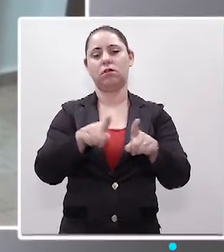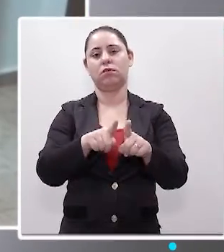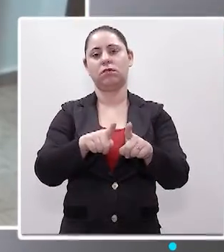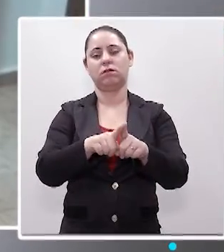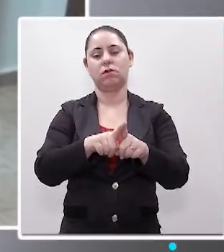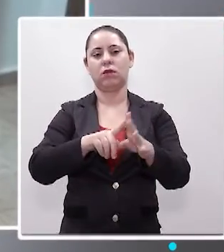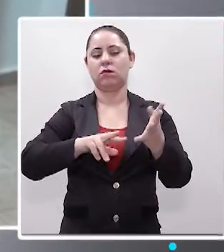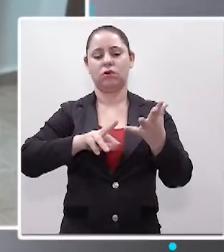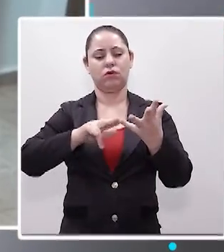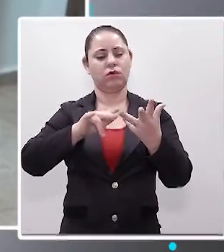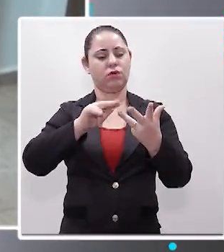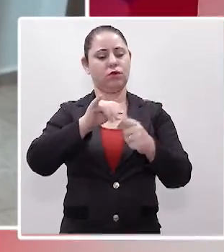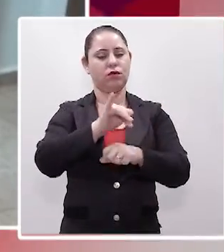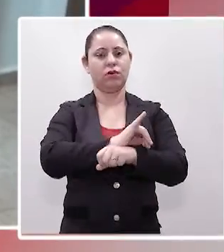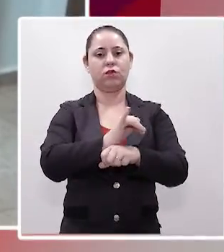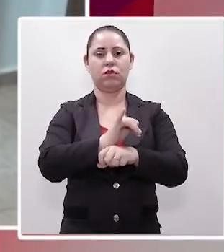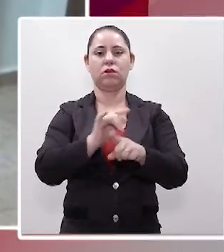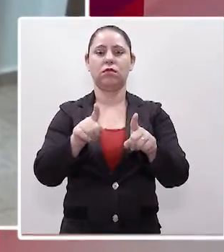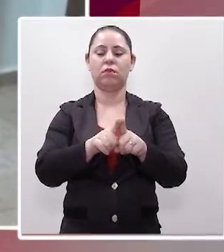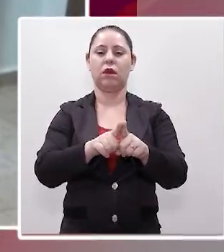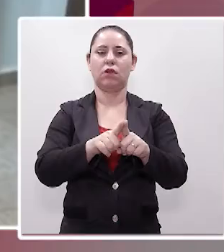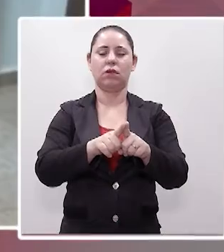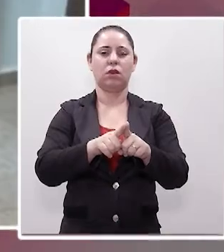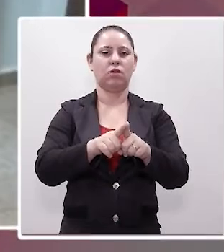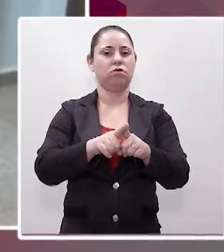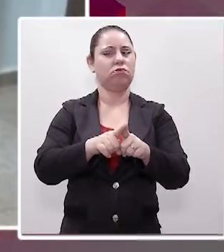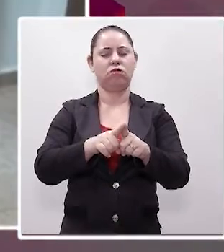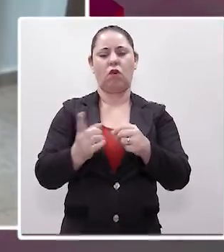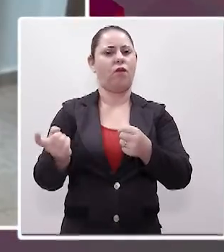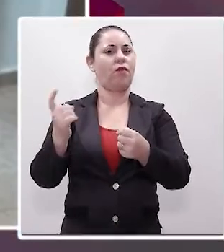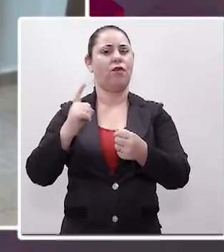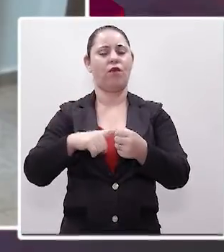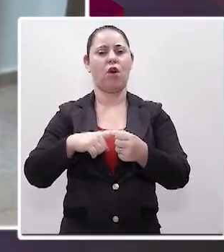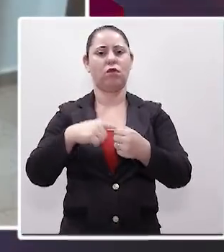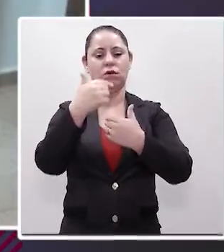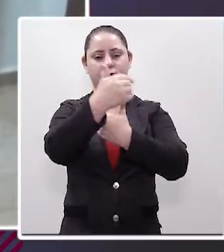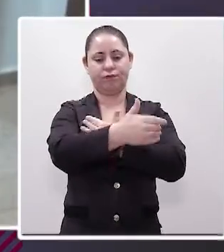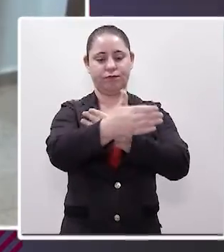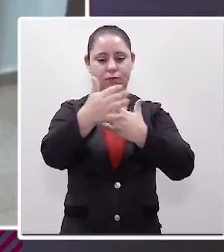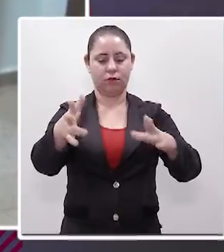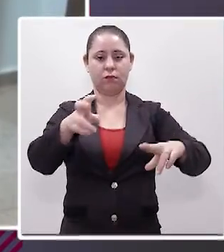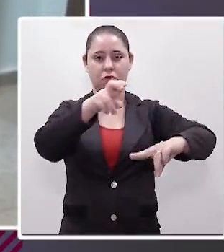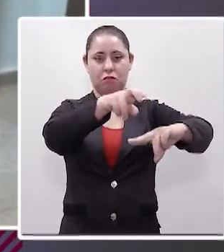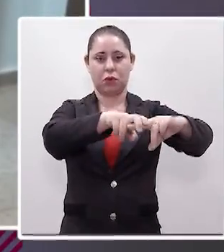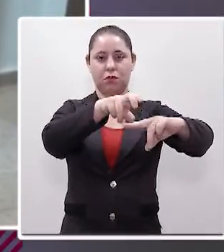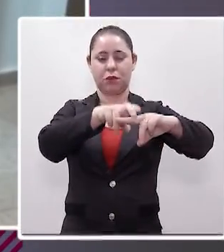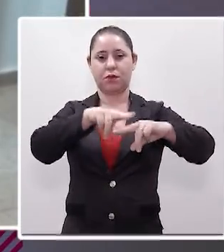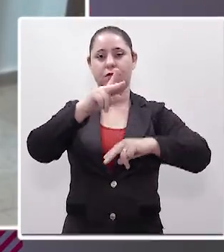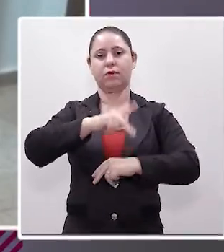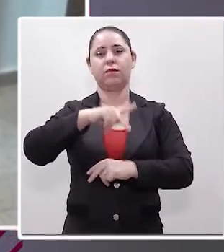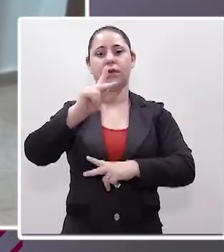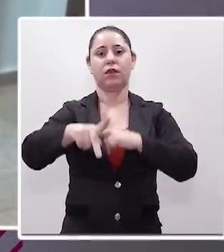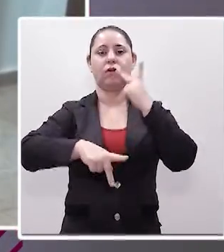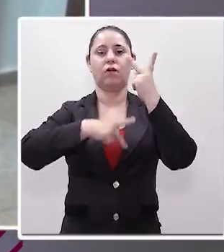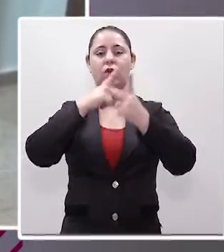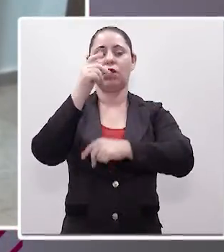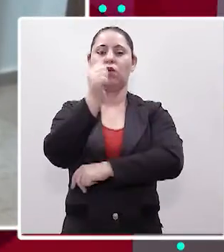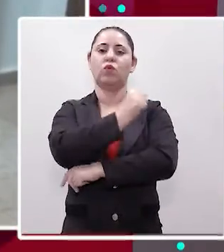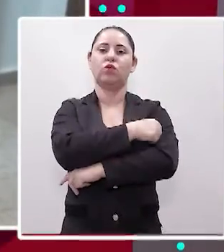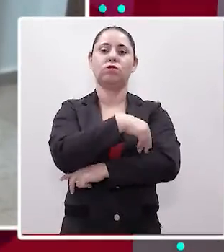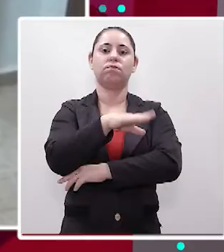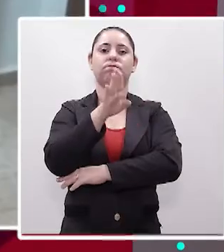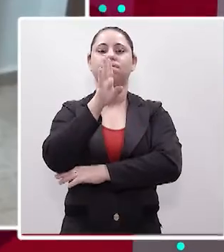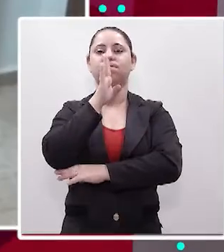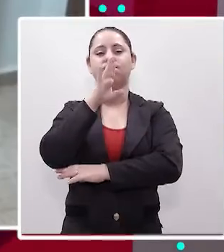necessidade de trabalhar com essas diversas estratégias. Eu acho que a gente não vai mais voltar para aquela sala de aula em que o